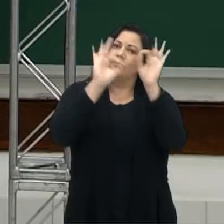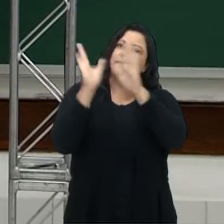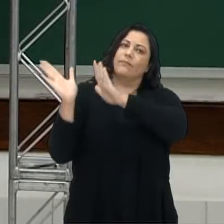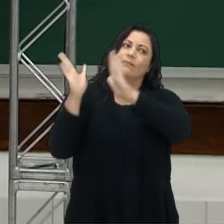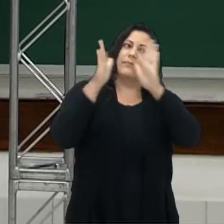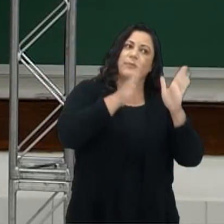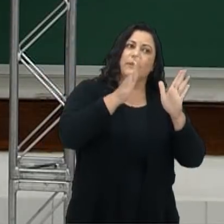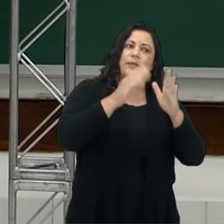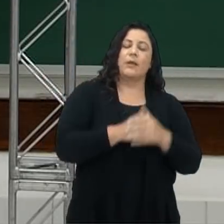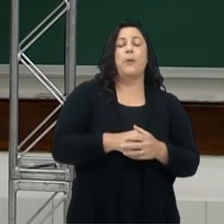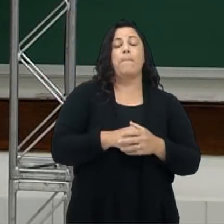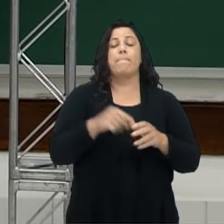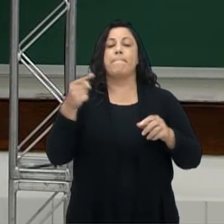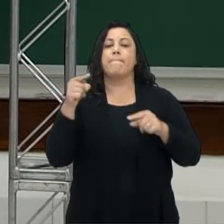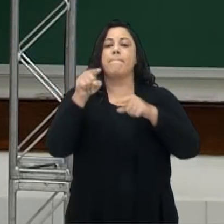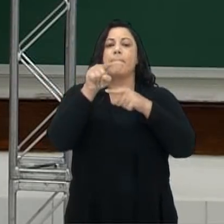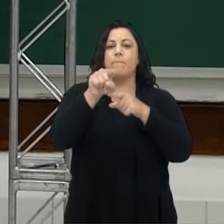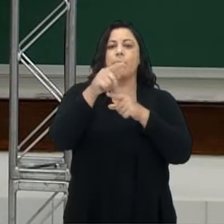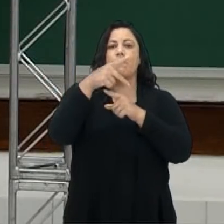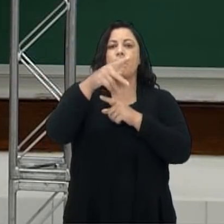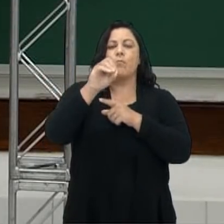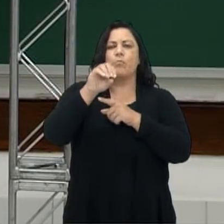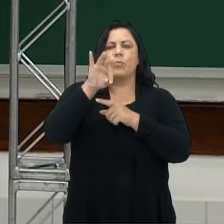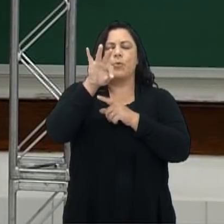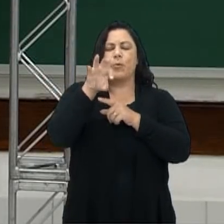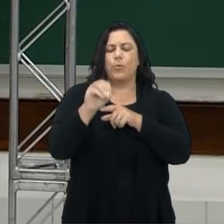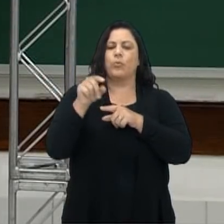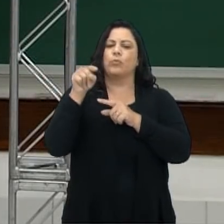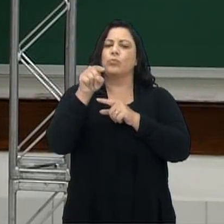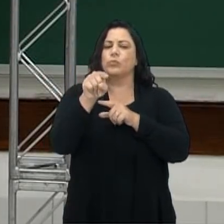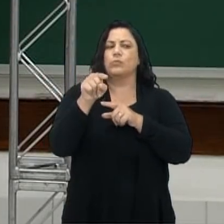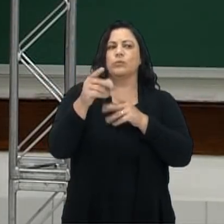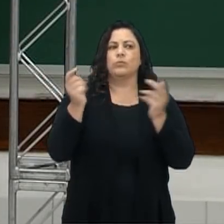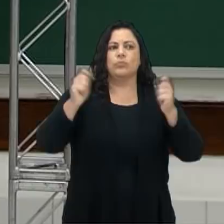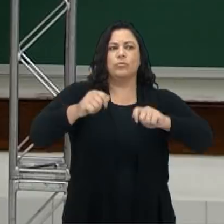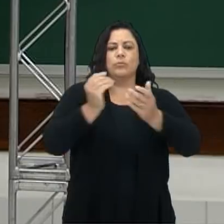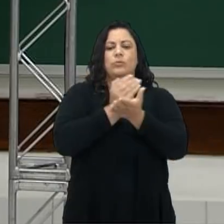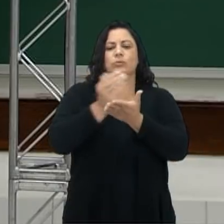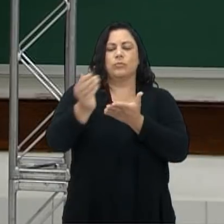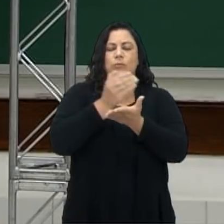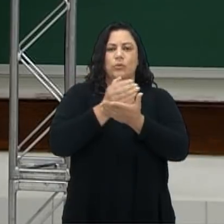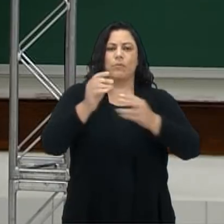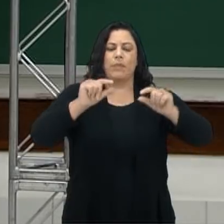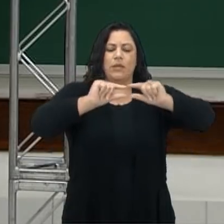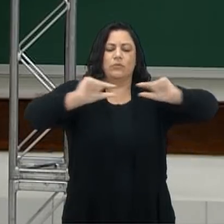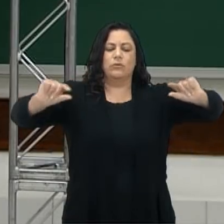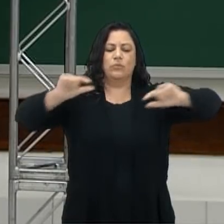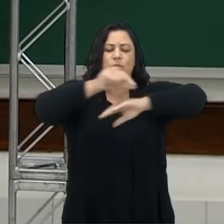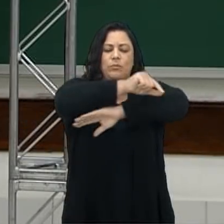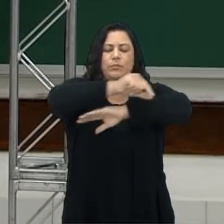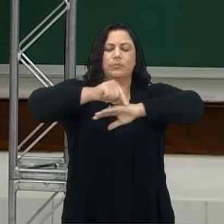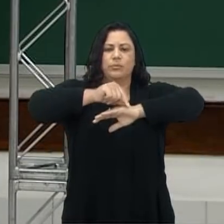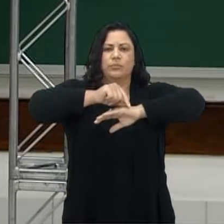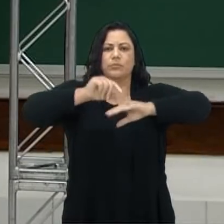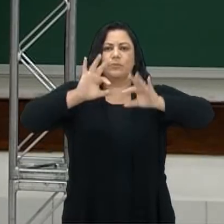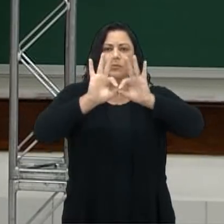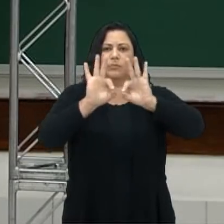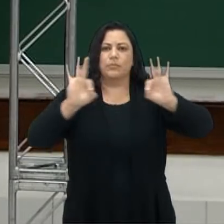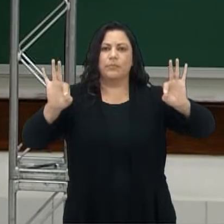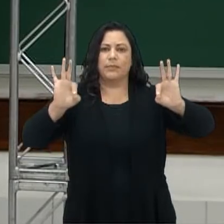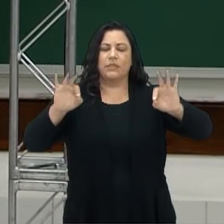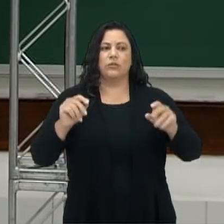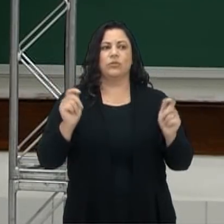marcar aqui um ponto, tá? Qualquer, onde eu começo a fazer a medição. Nesse ponto, eu vou